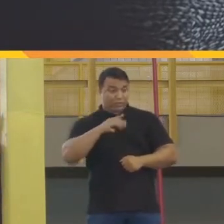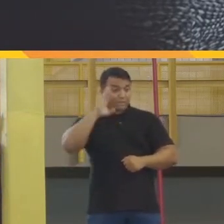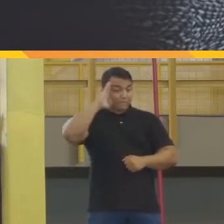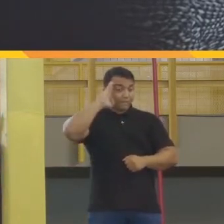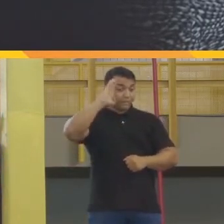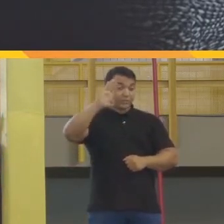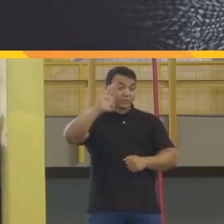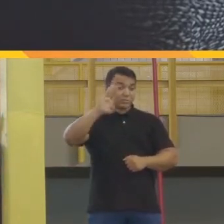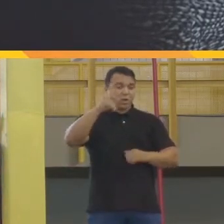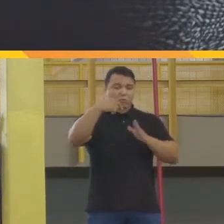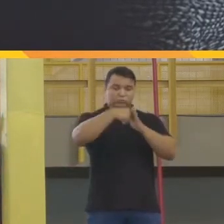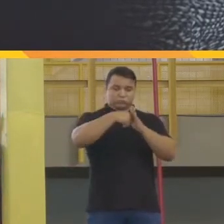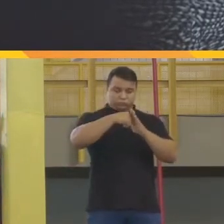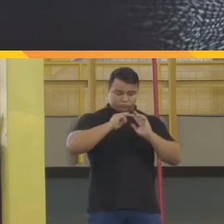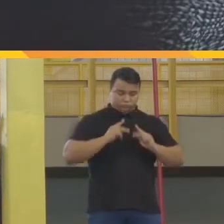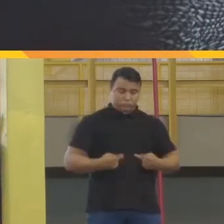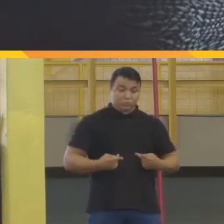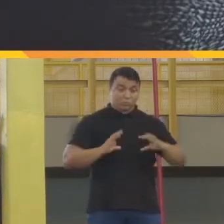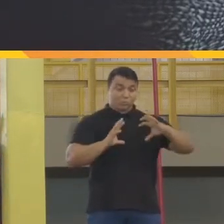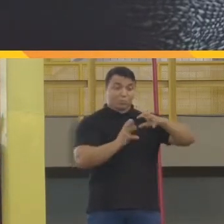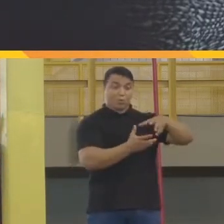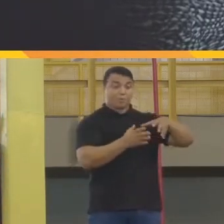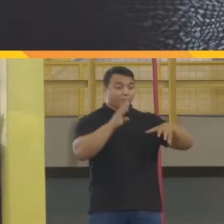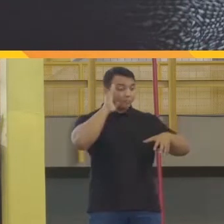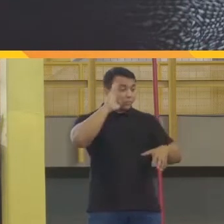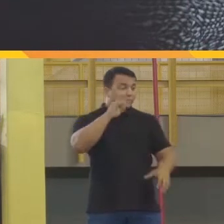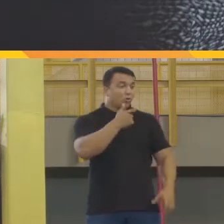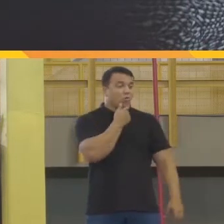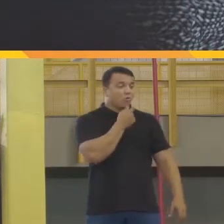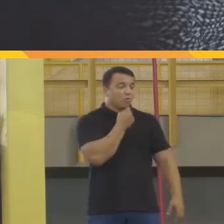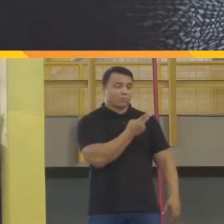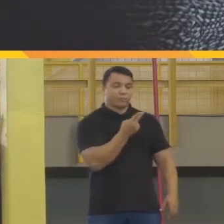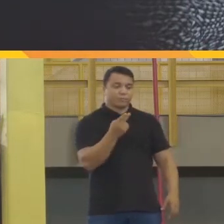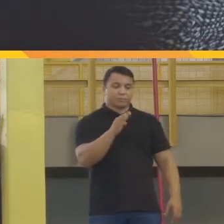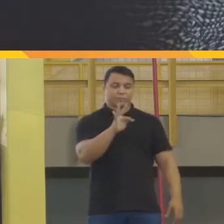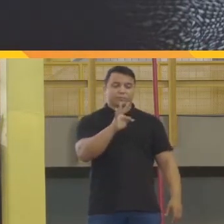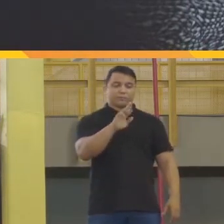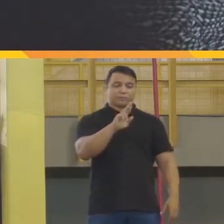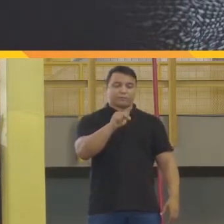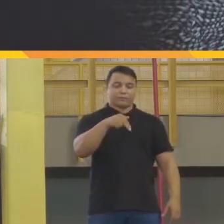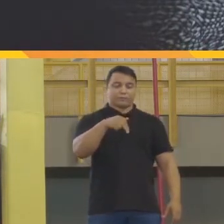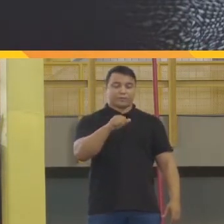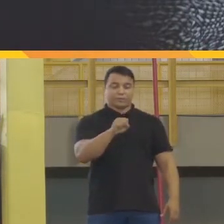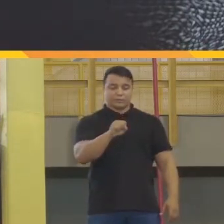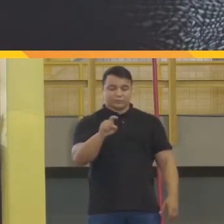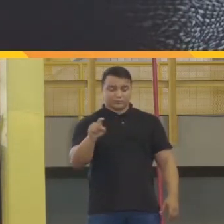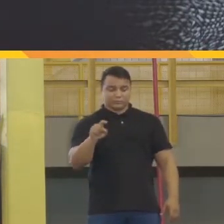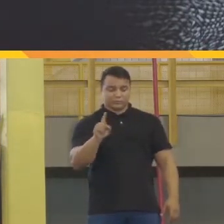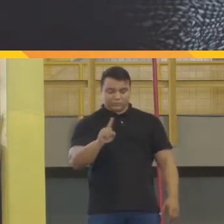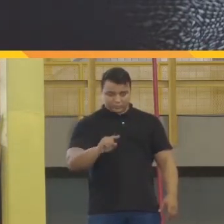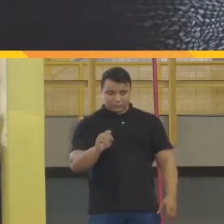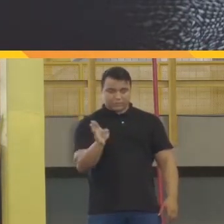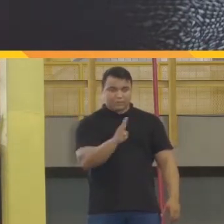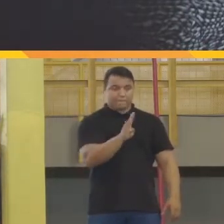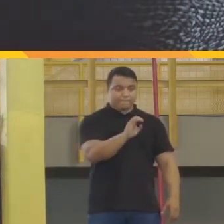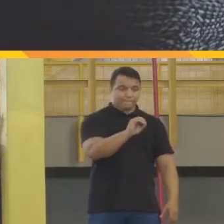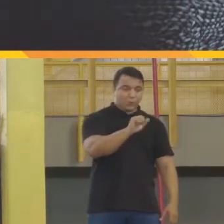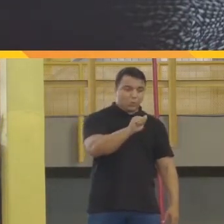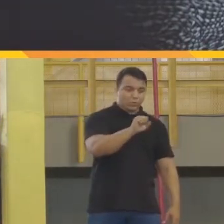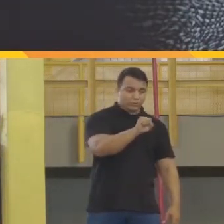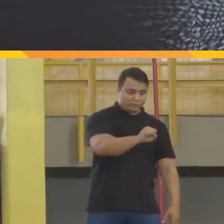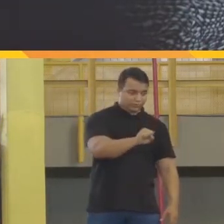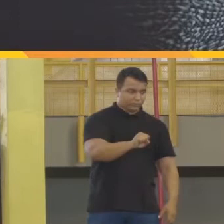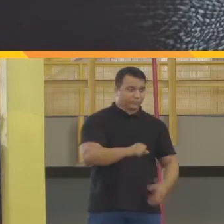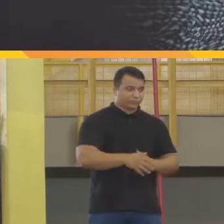importantes antropólogos do mundo foi um homem chamado Franz Boas. Franz Boas, um